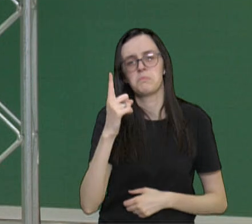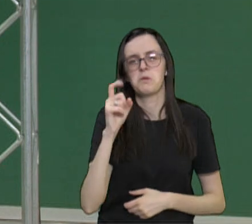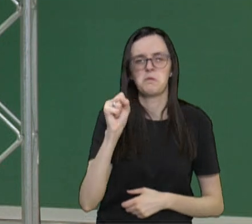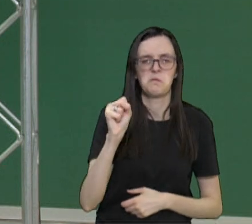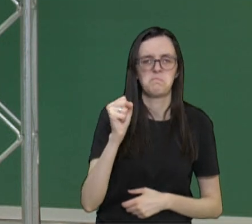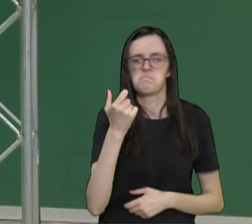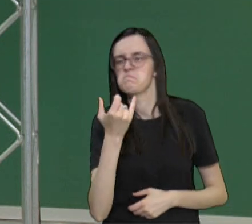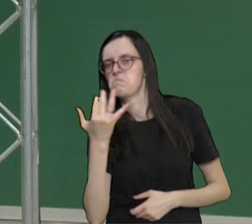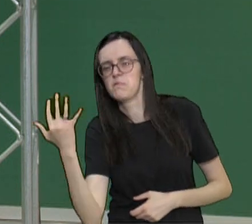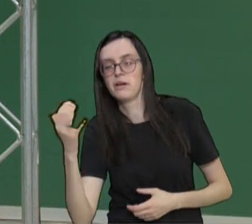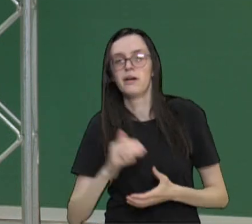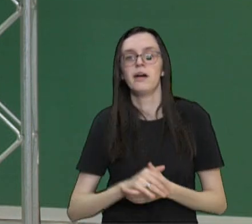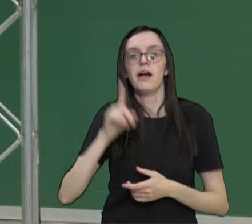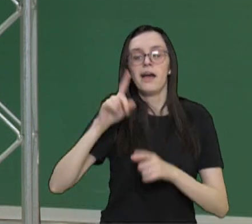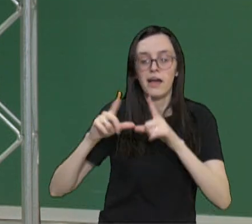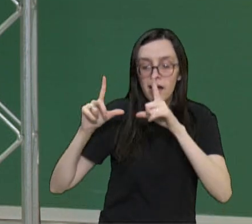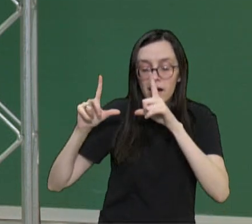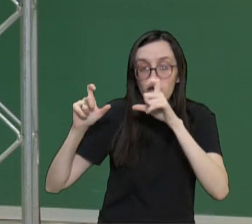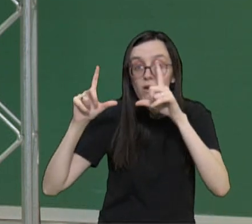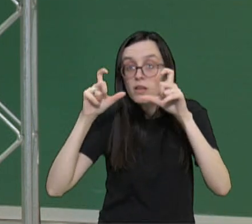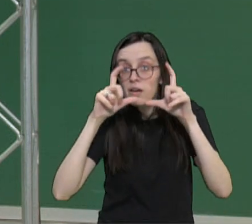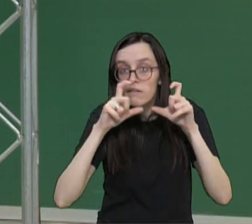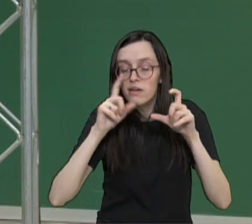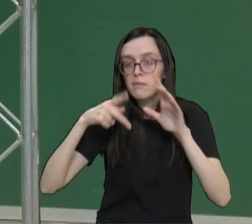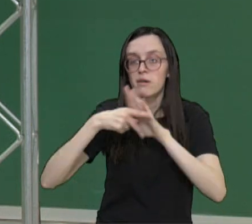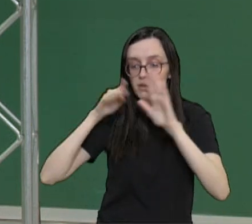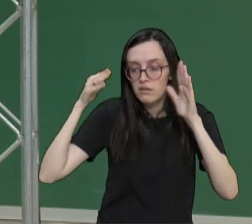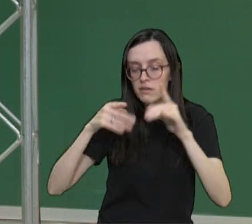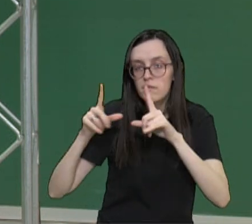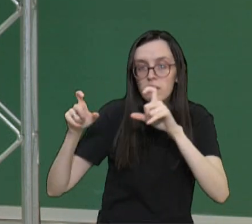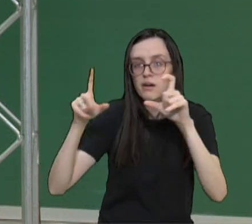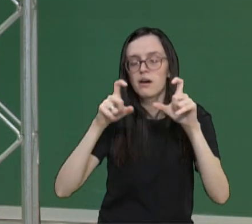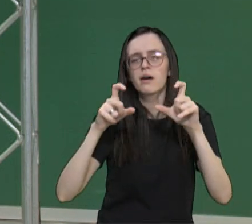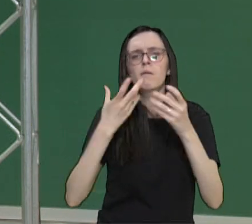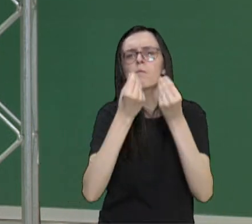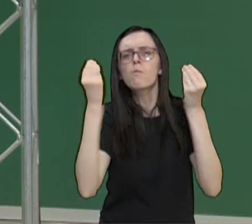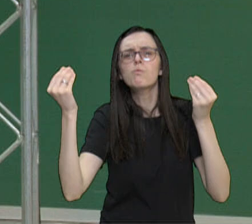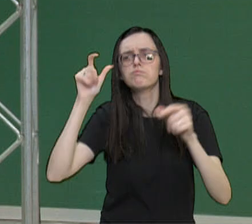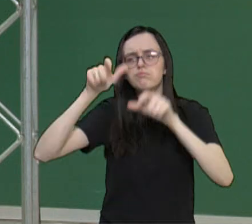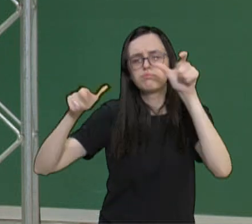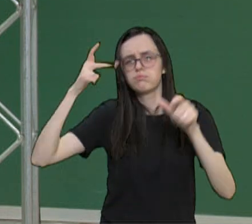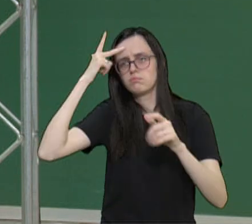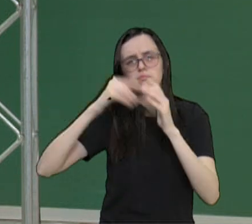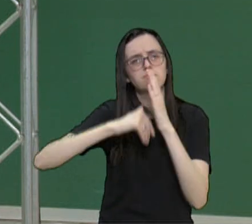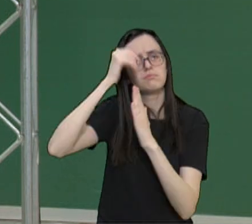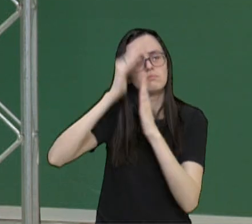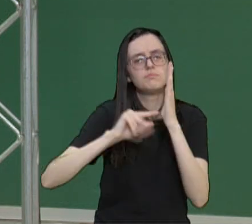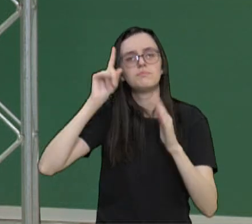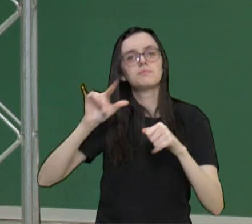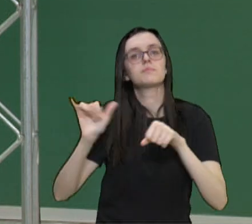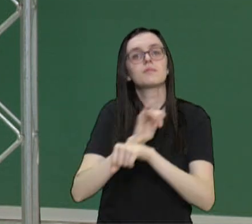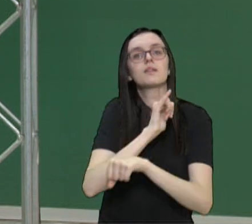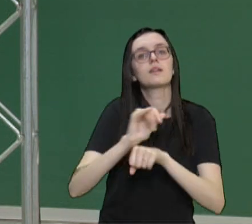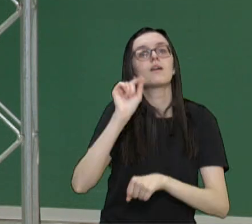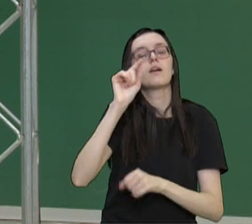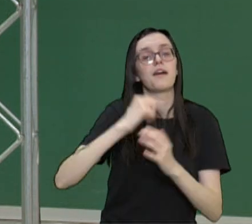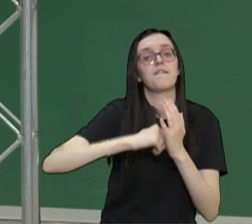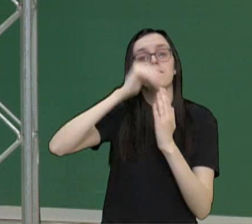pouquinho, surge a fotografia. E muitos artistas, eles vão usar desse recurso da